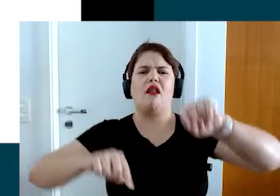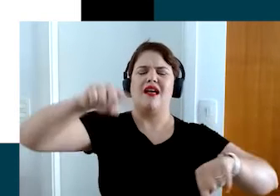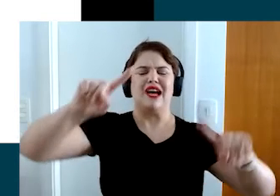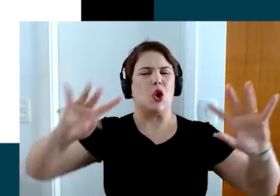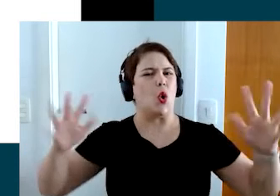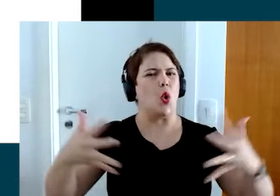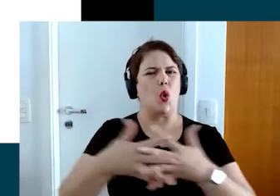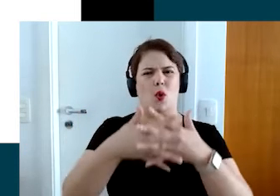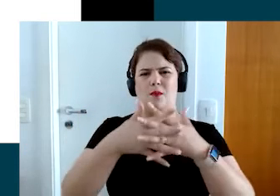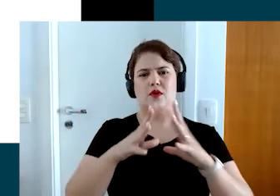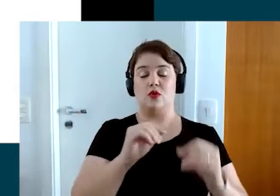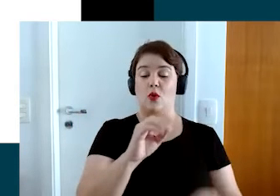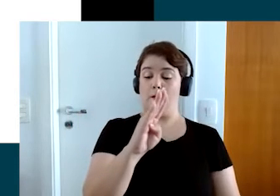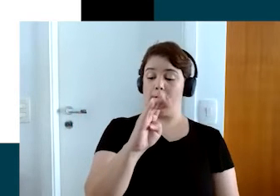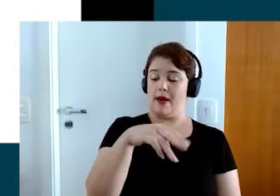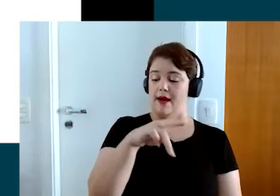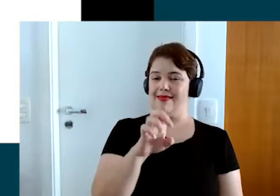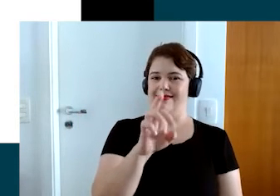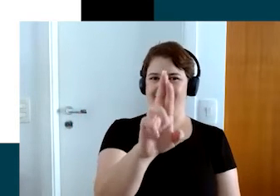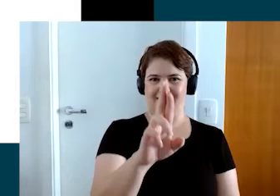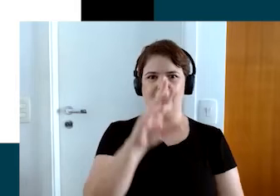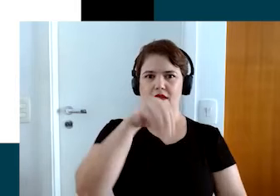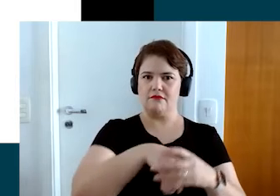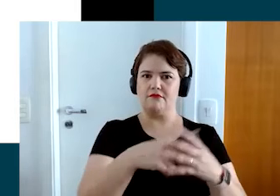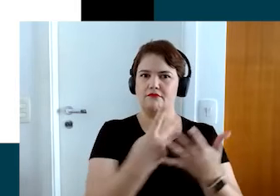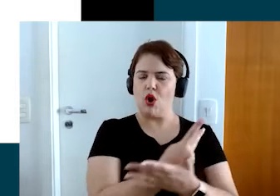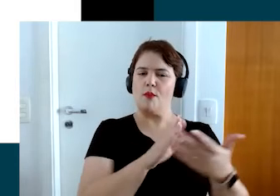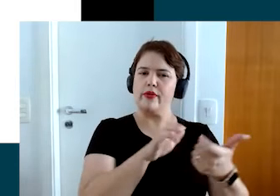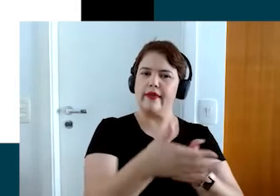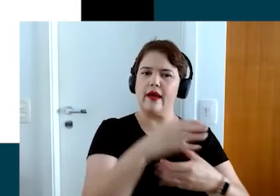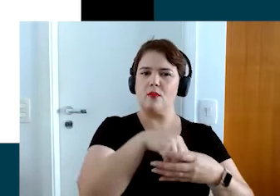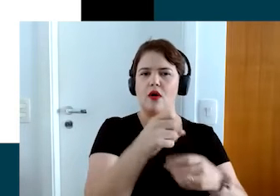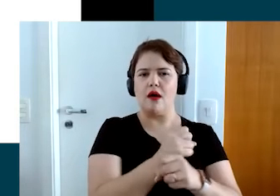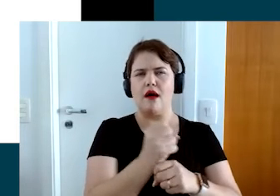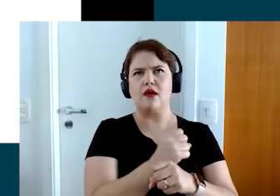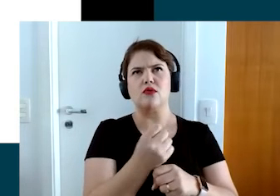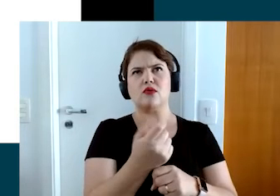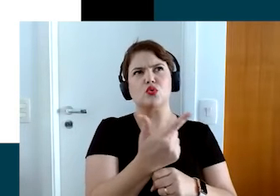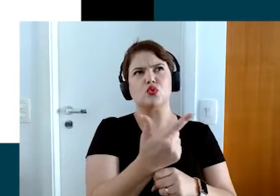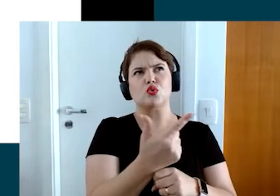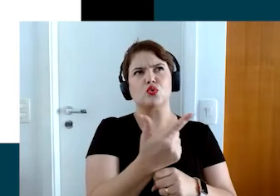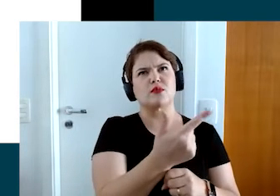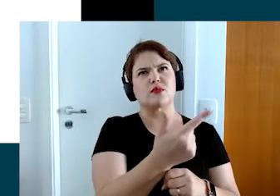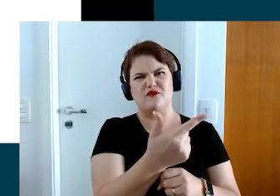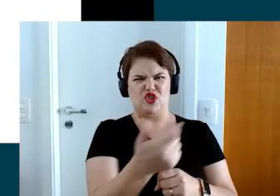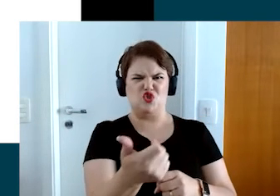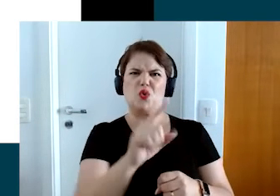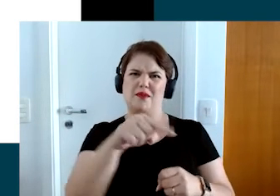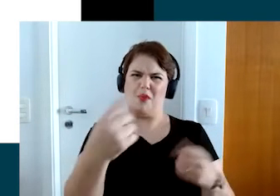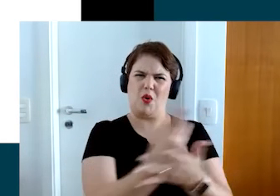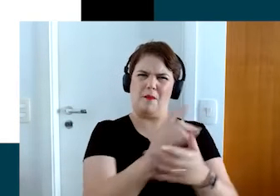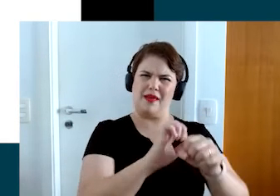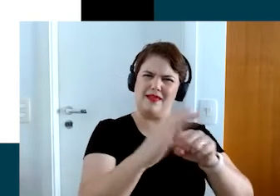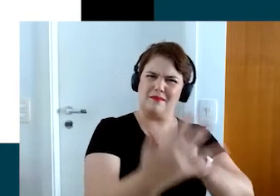ambíguo. E o BUNny, né, já trazendo essa denominação aí em 2020 com o pós-pandemia, né, com a pandemia ali, o pós-surgimento